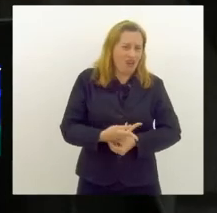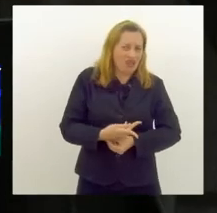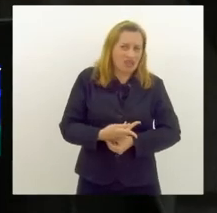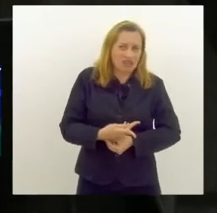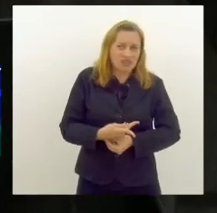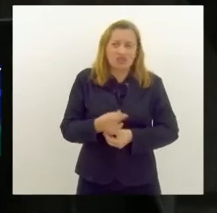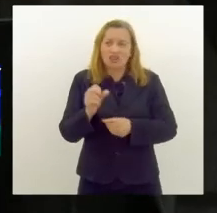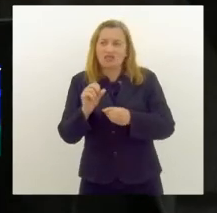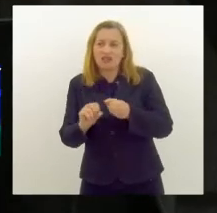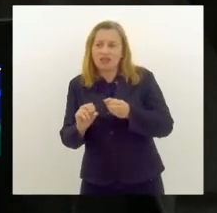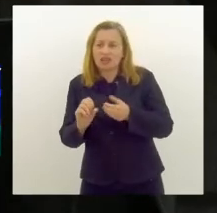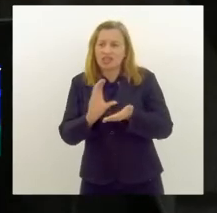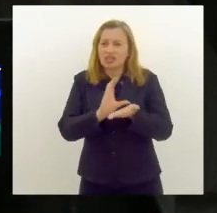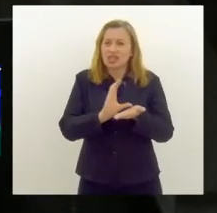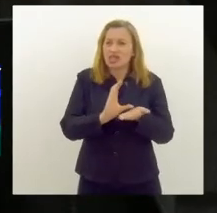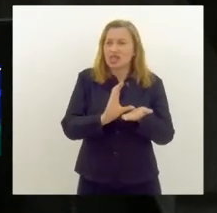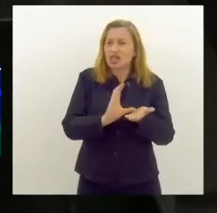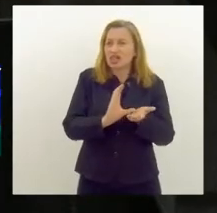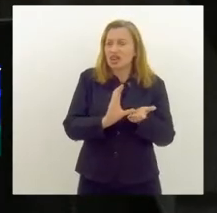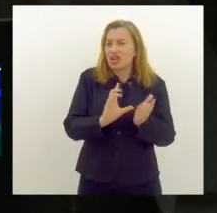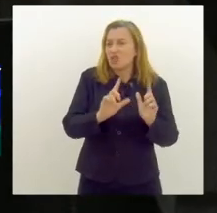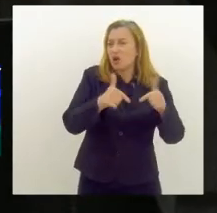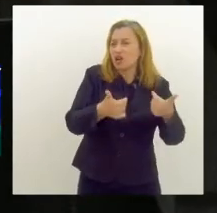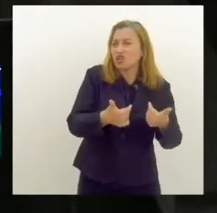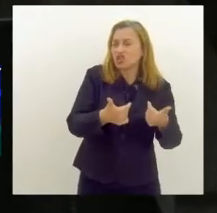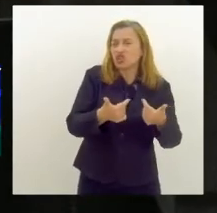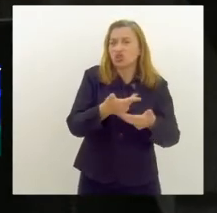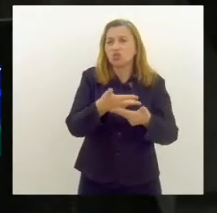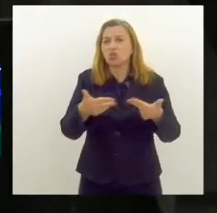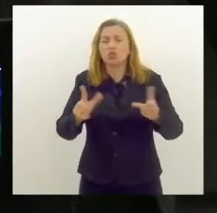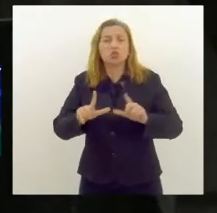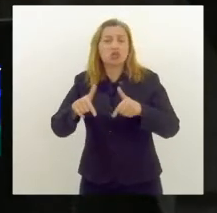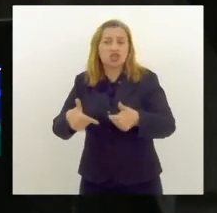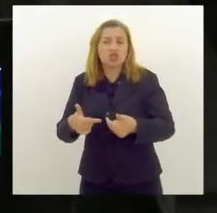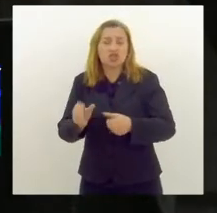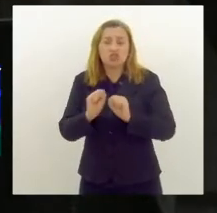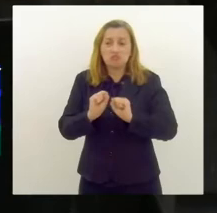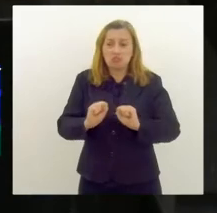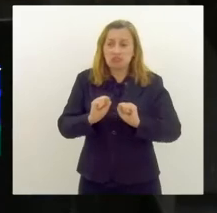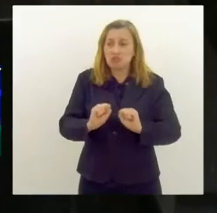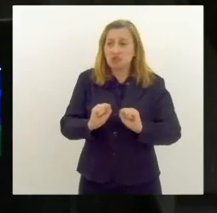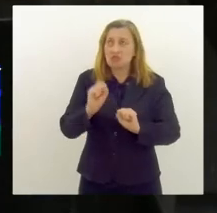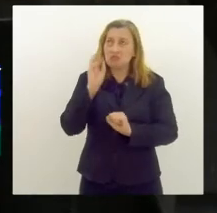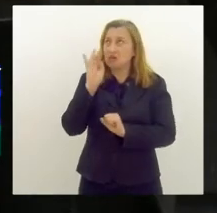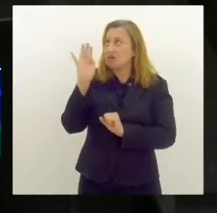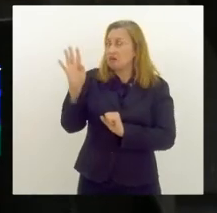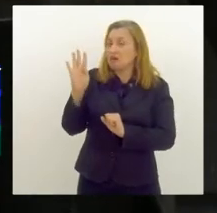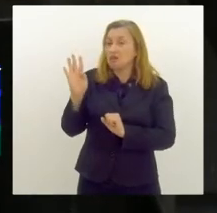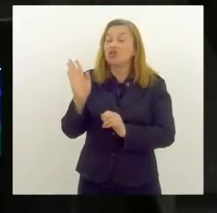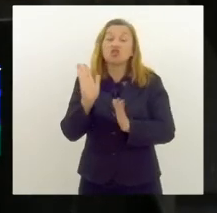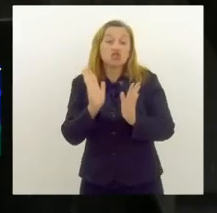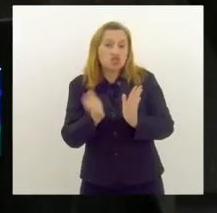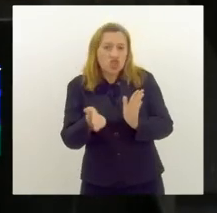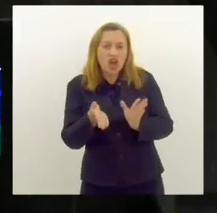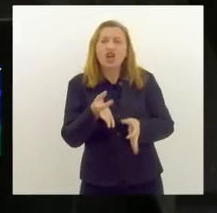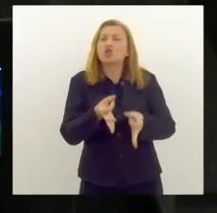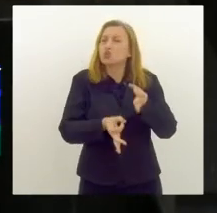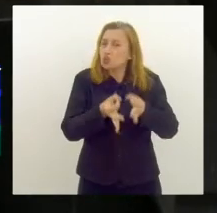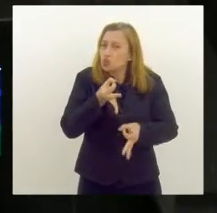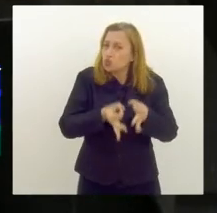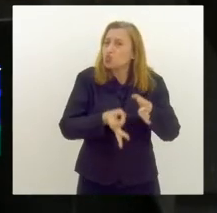que vai fazer recursos. Todos os recursos possíveis e imagináveis já foram